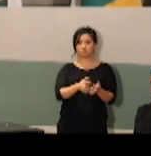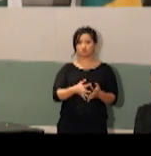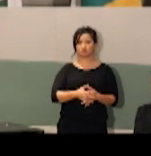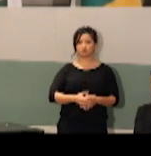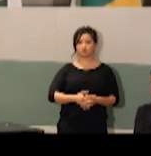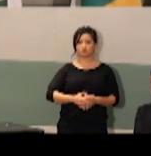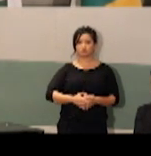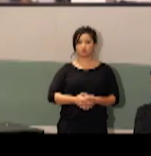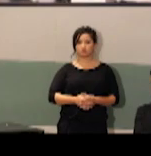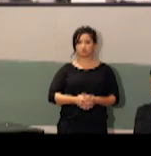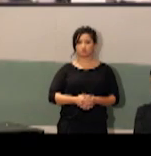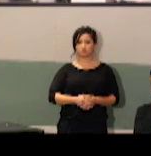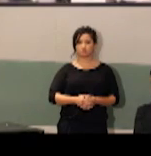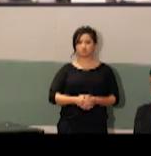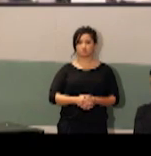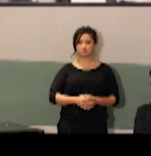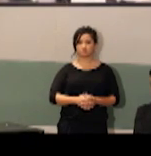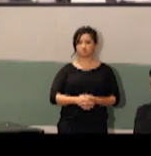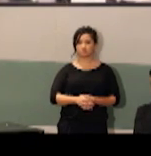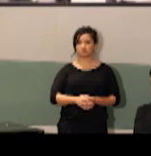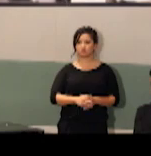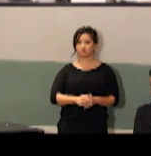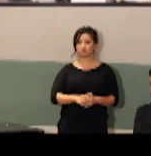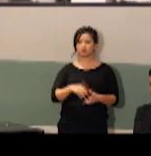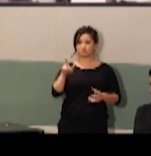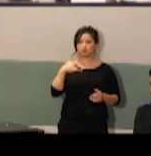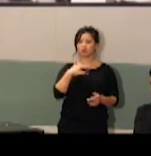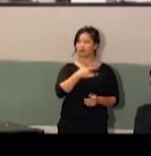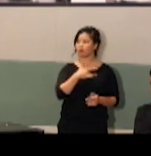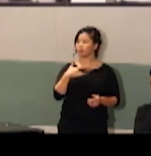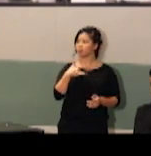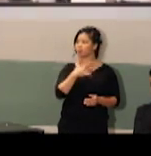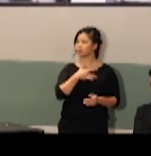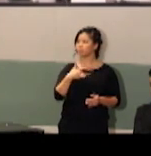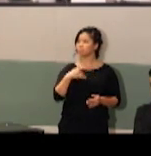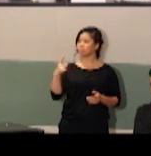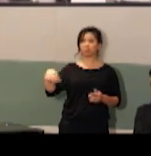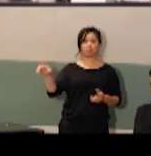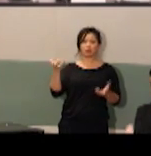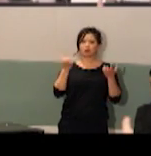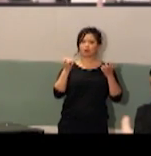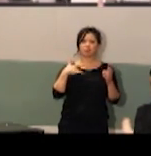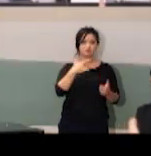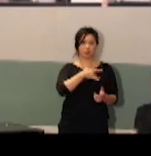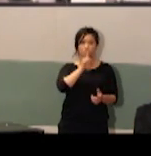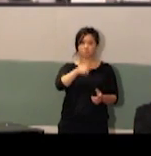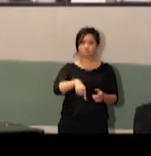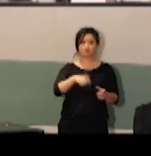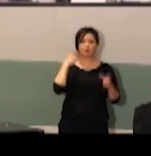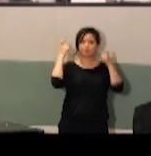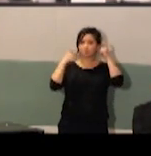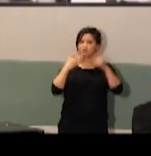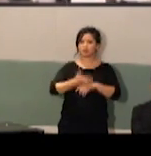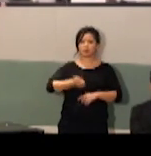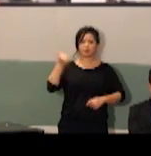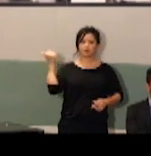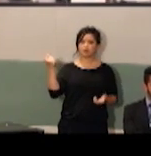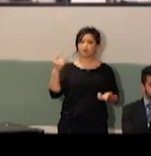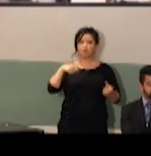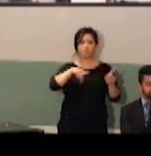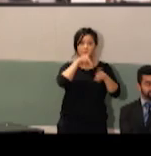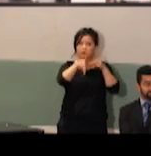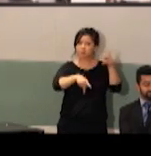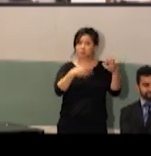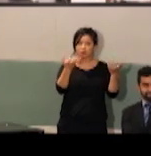estou... Não. Espera aí, eu acho que a saúde é a maior preocupação da população. Esse tem que